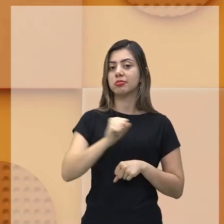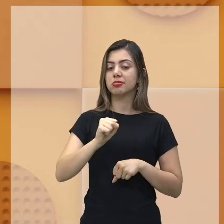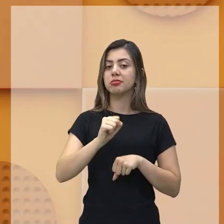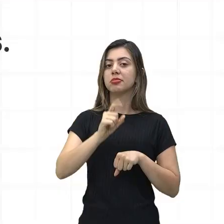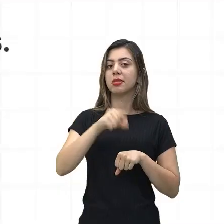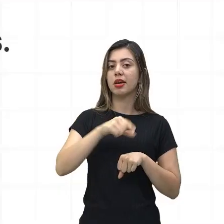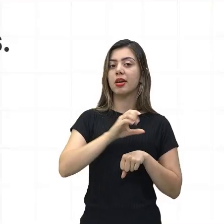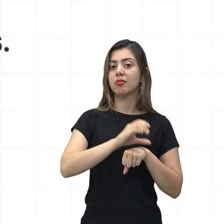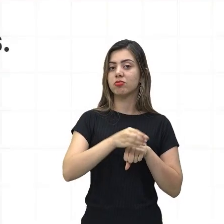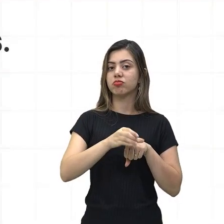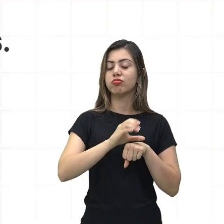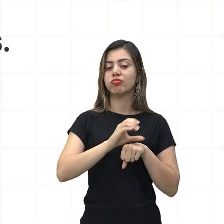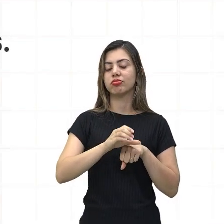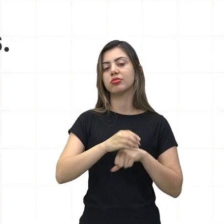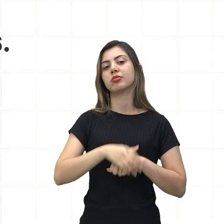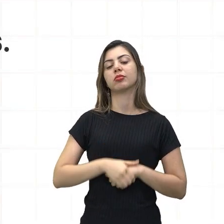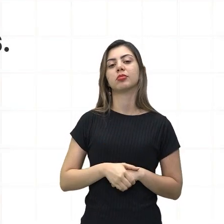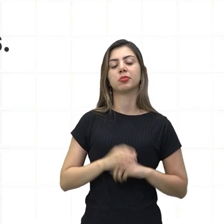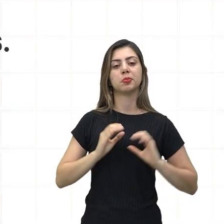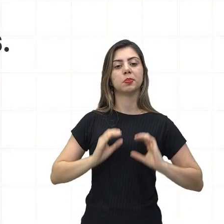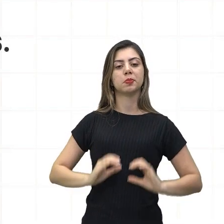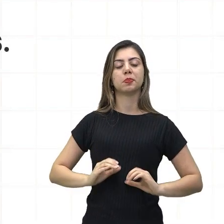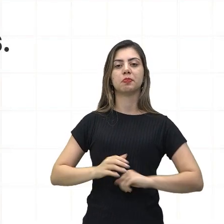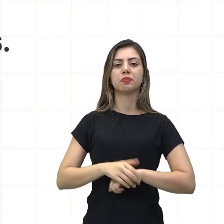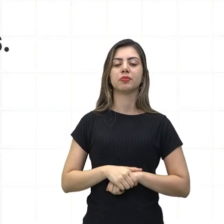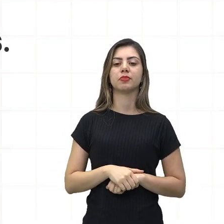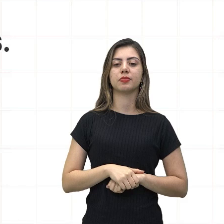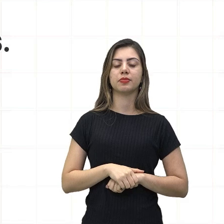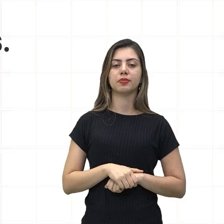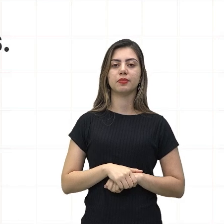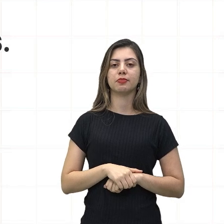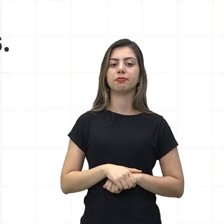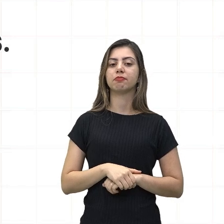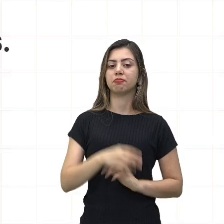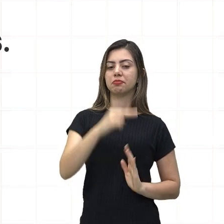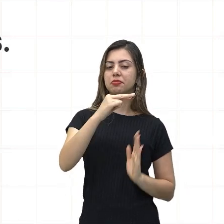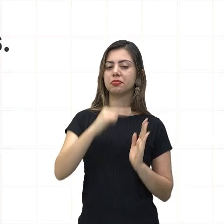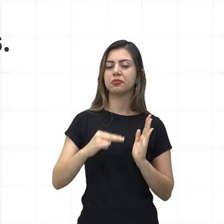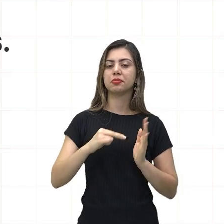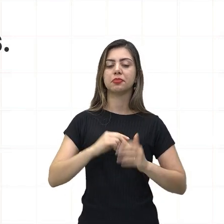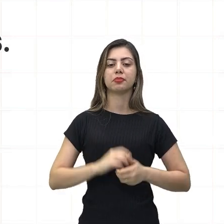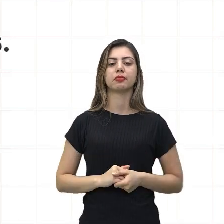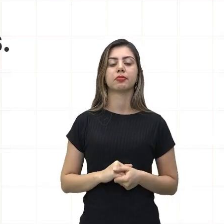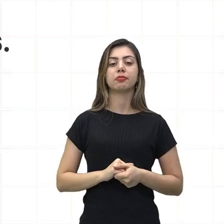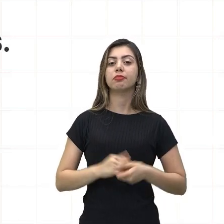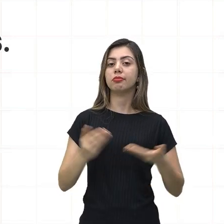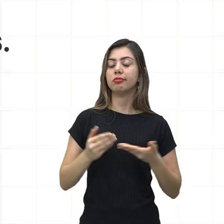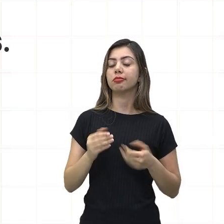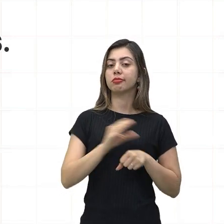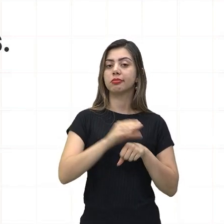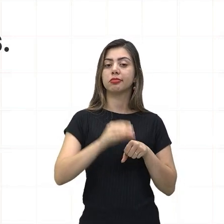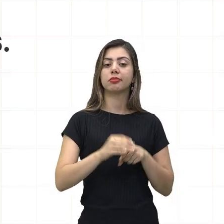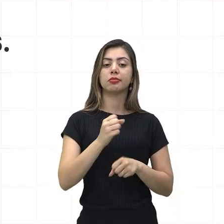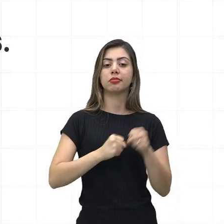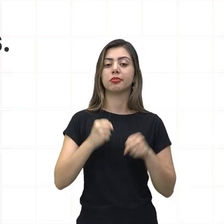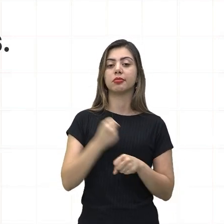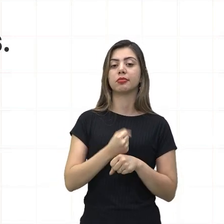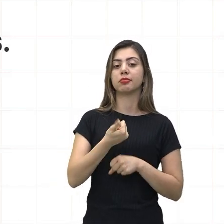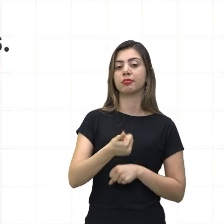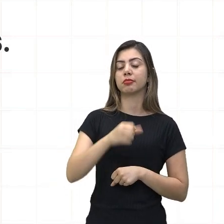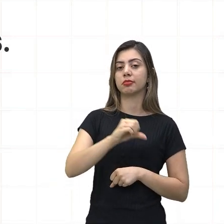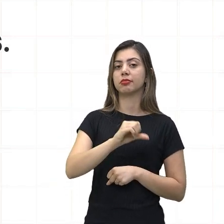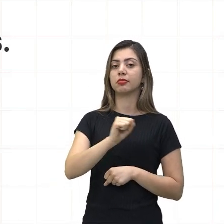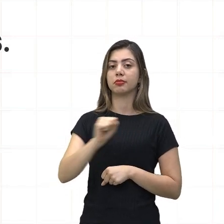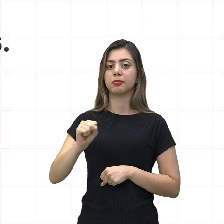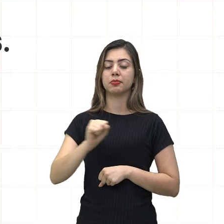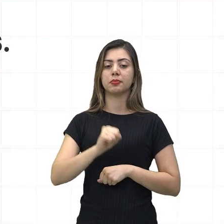Cidadã. Vamos adiante com o texto, vamos lá. Vamos continuar falando sobre a Constituição Cidadã de